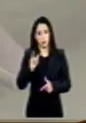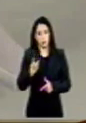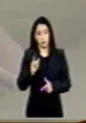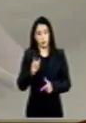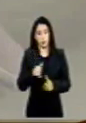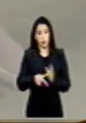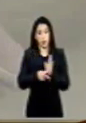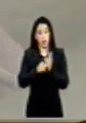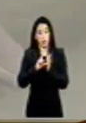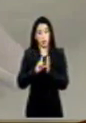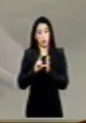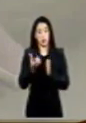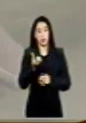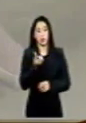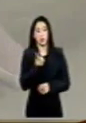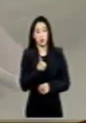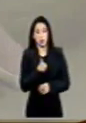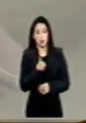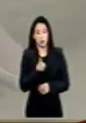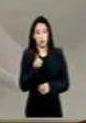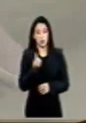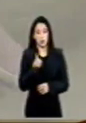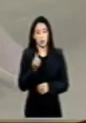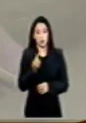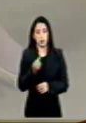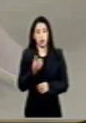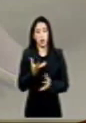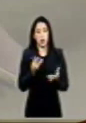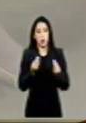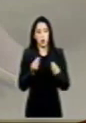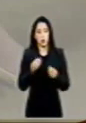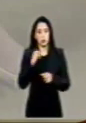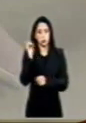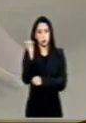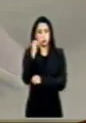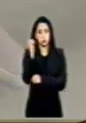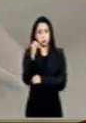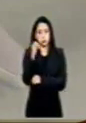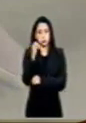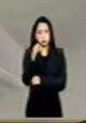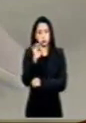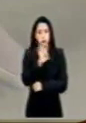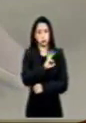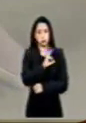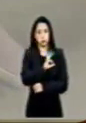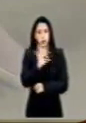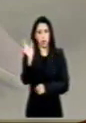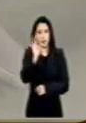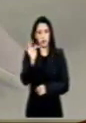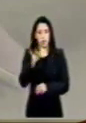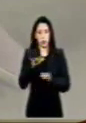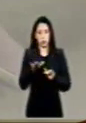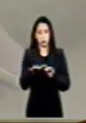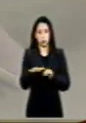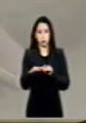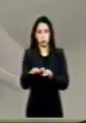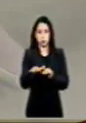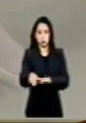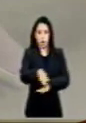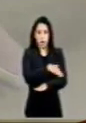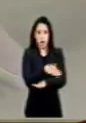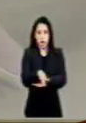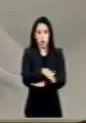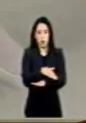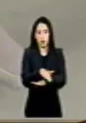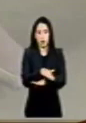6 horas, diversas viaturas da Polícia Federal estavam estacionadas na rua que